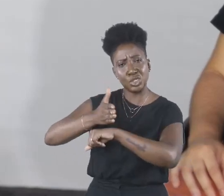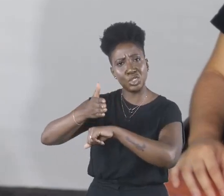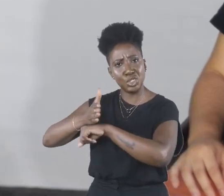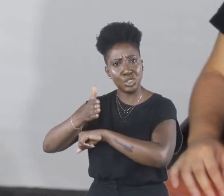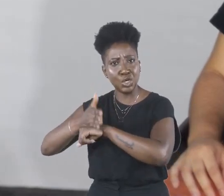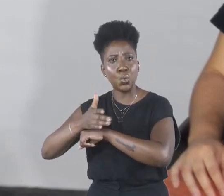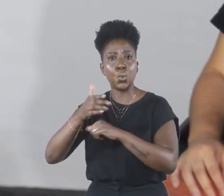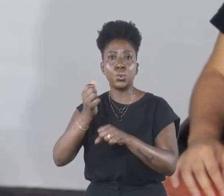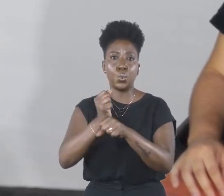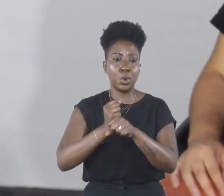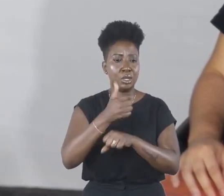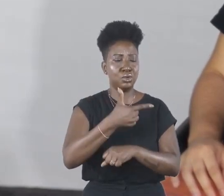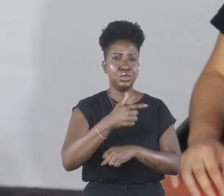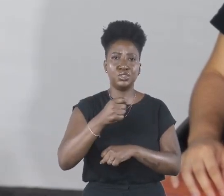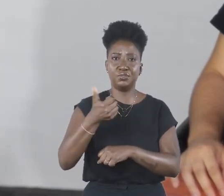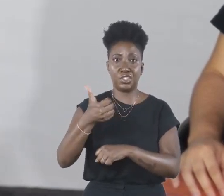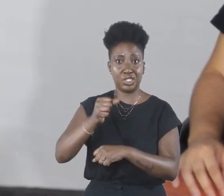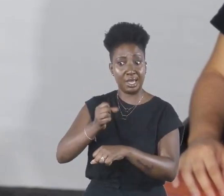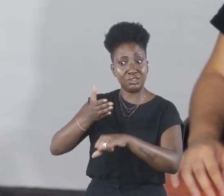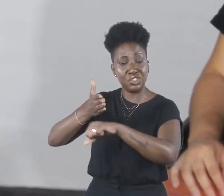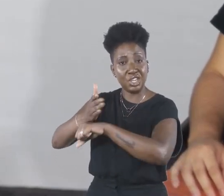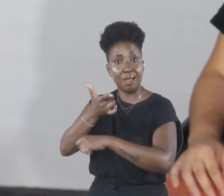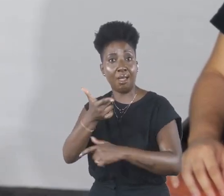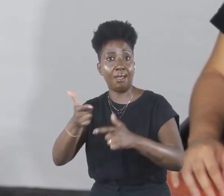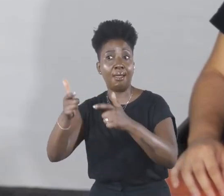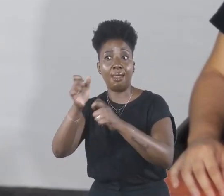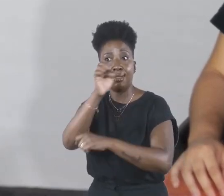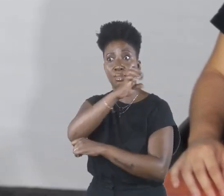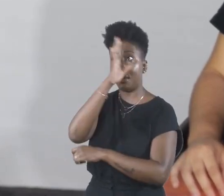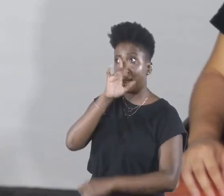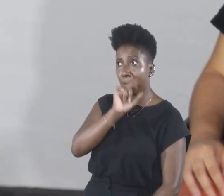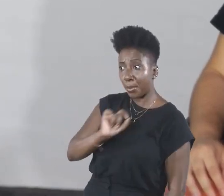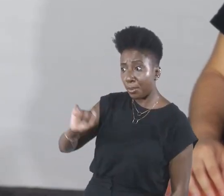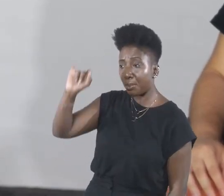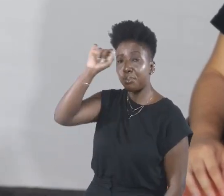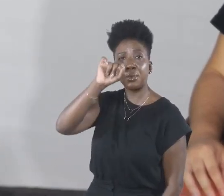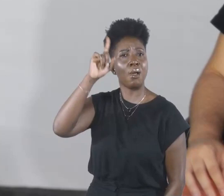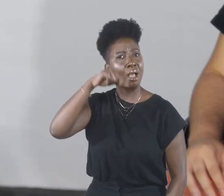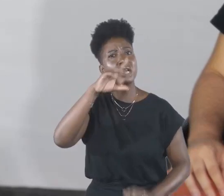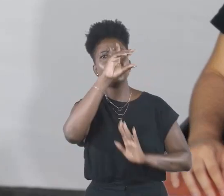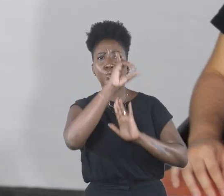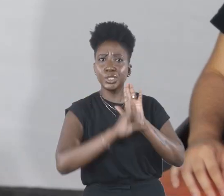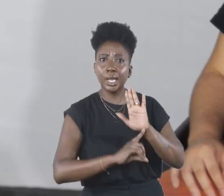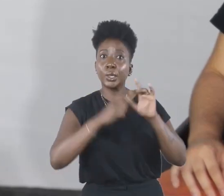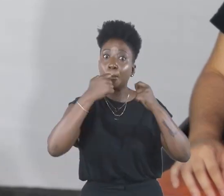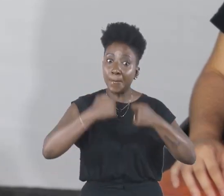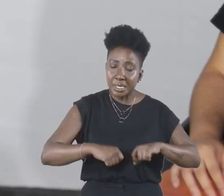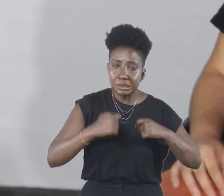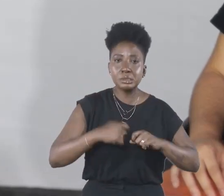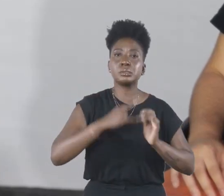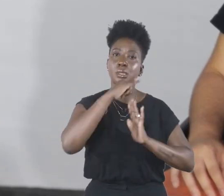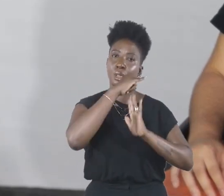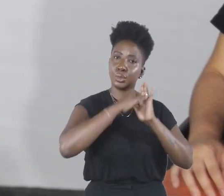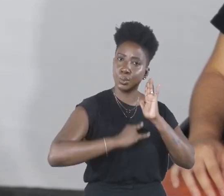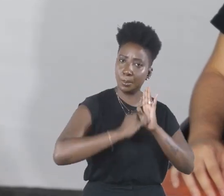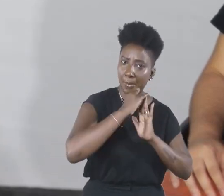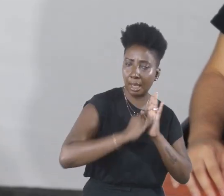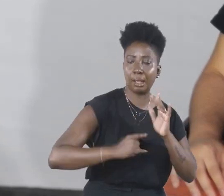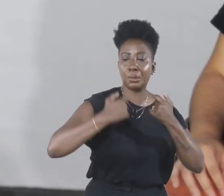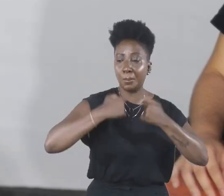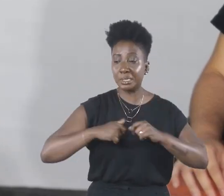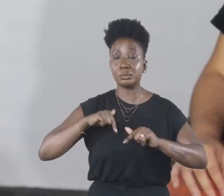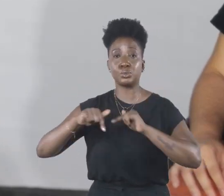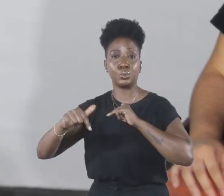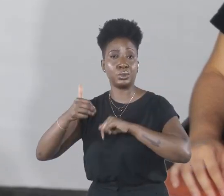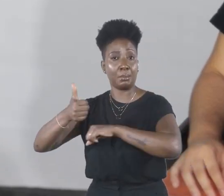Acre, em Roraima, na Boa Vista, começam a falar, peraí, é um direito, você não vai escolher se você vai me dar documento ou não, eu tenho direito à documentação,